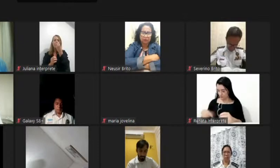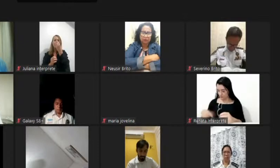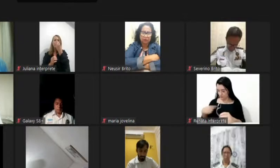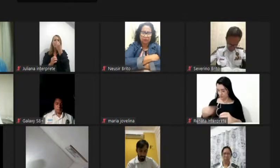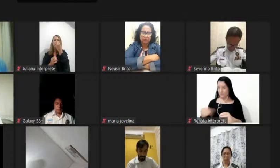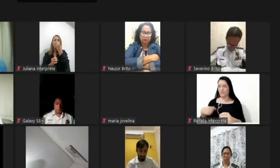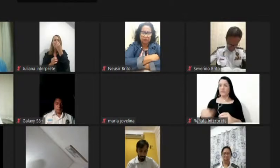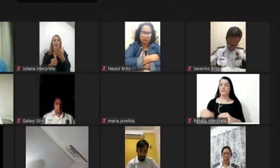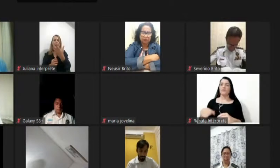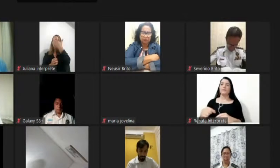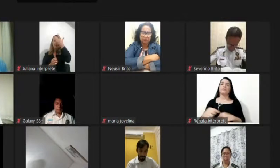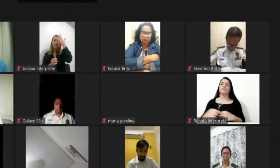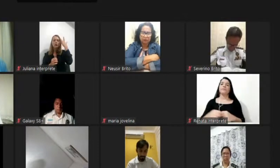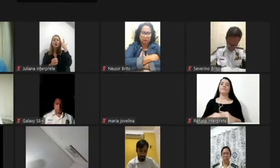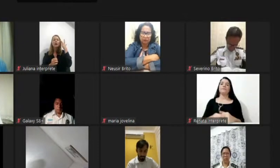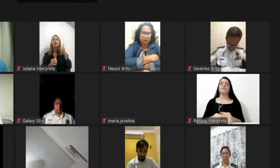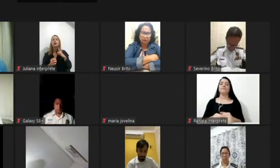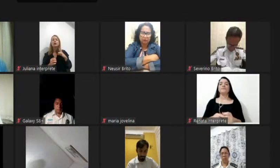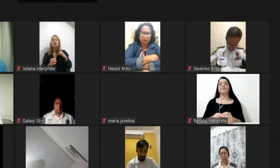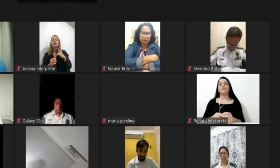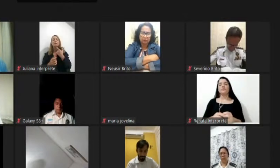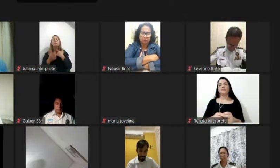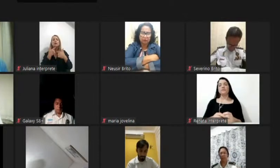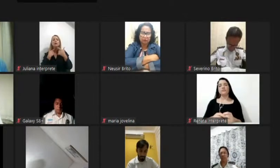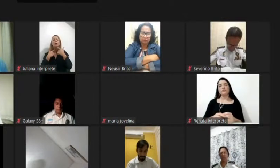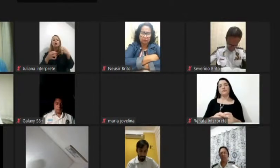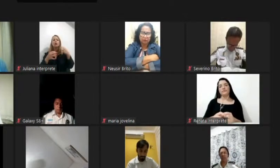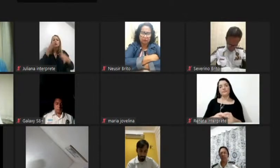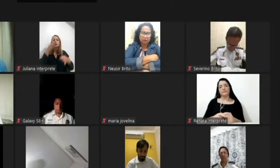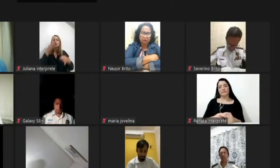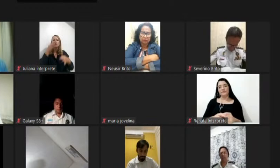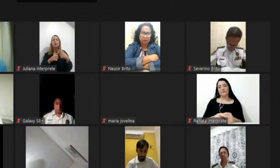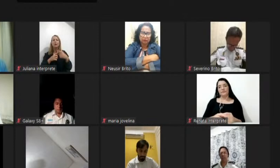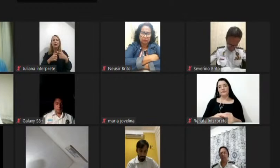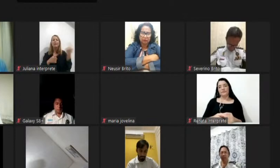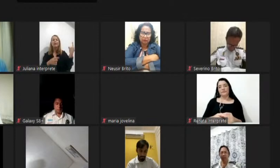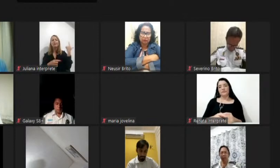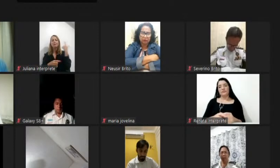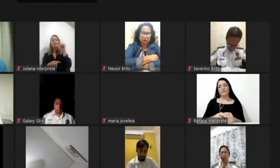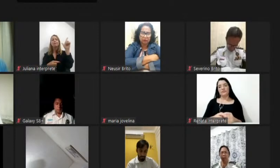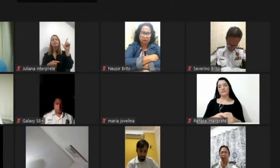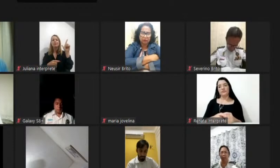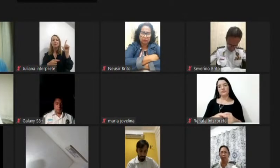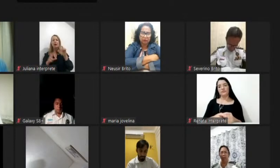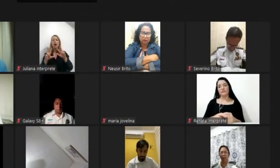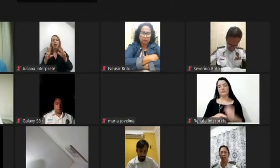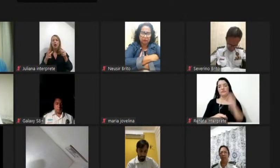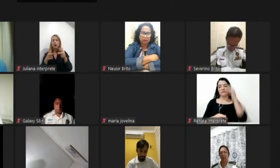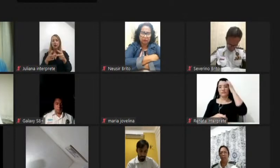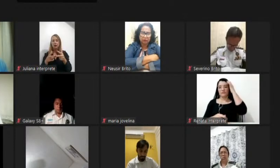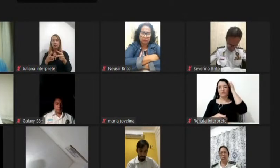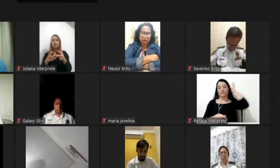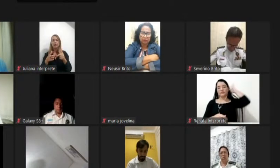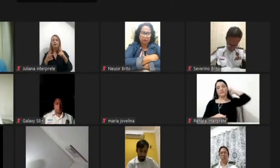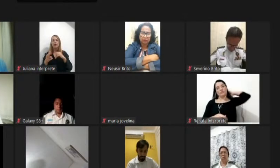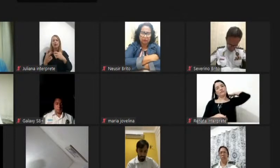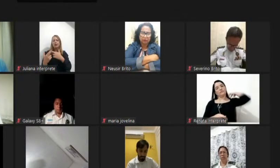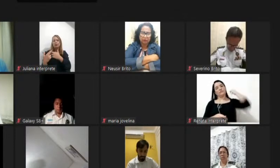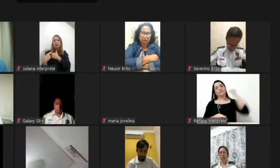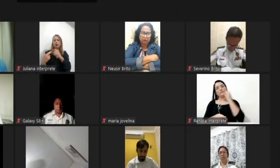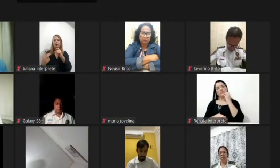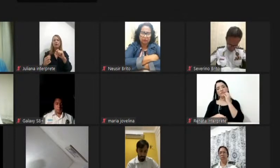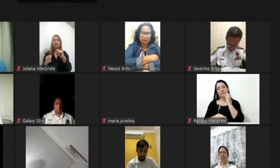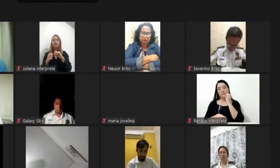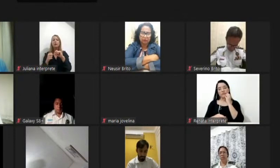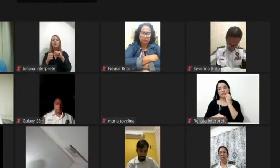e sede de justiça, porque eles serão saciados. Essa casa de leis, ela tem a responsabilidade de fazer